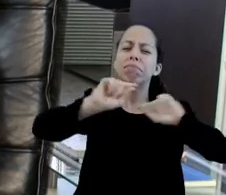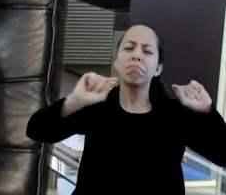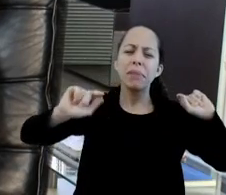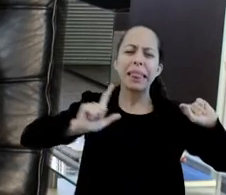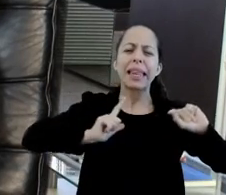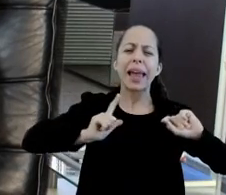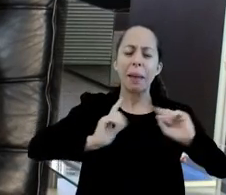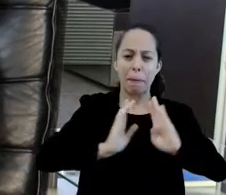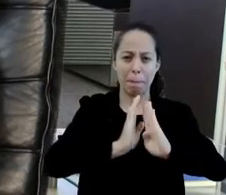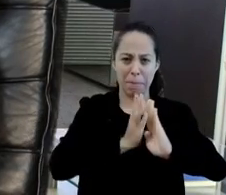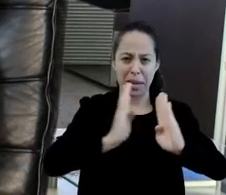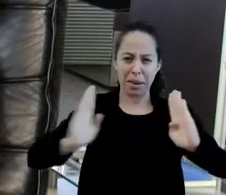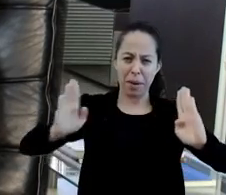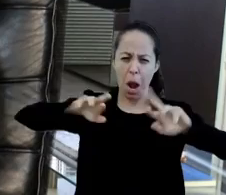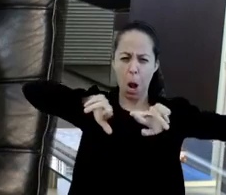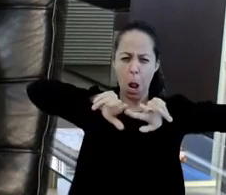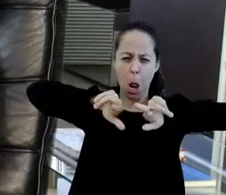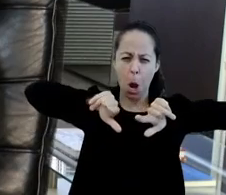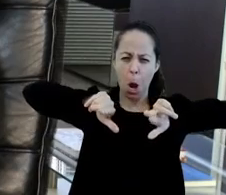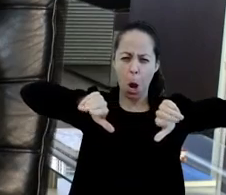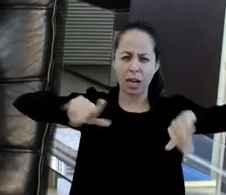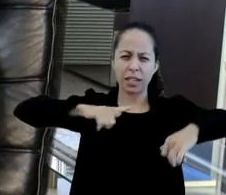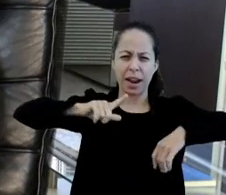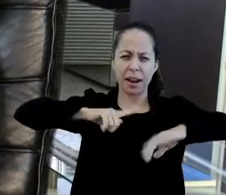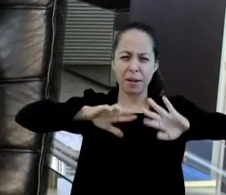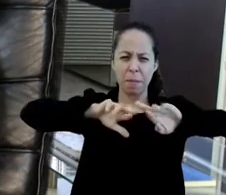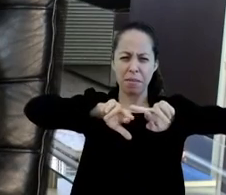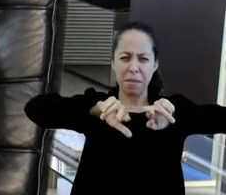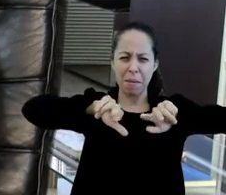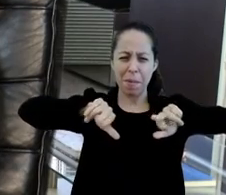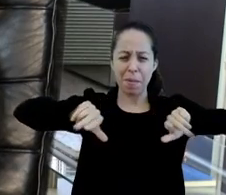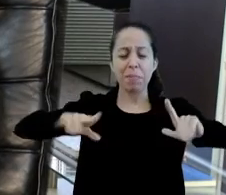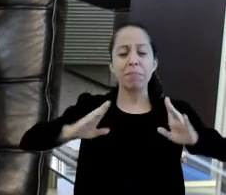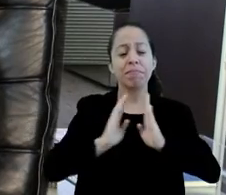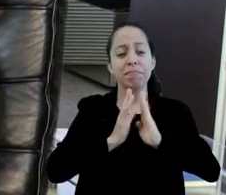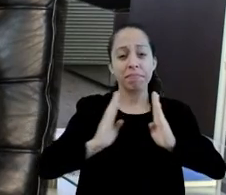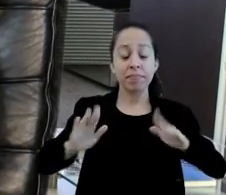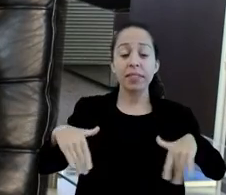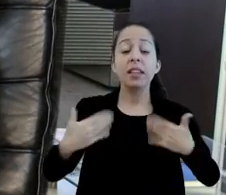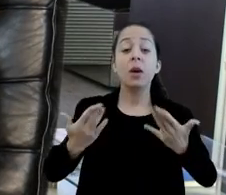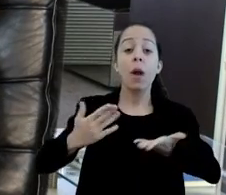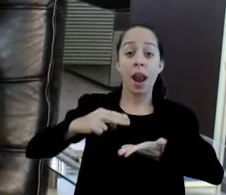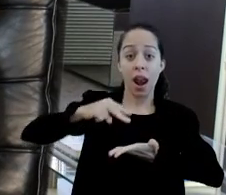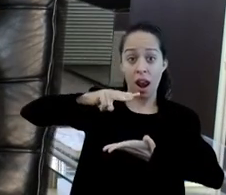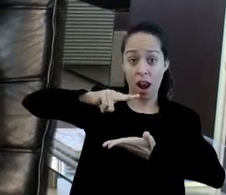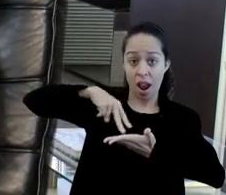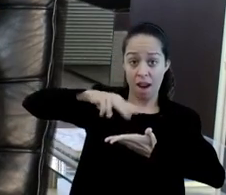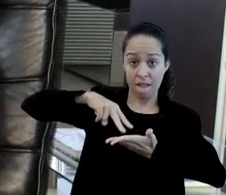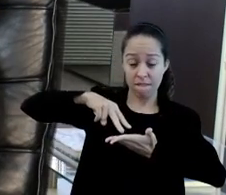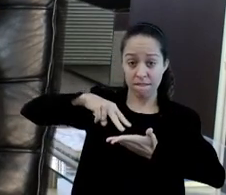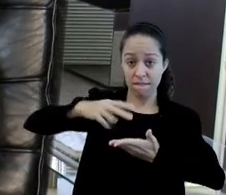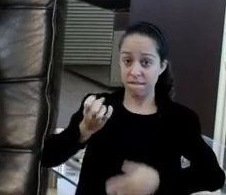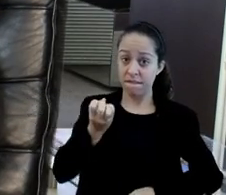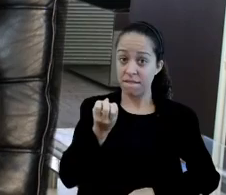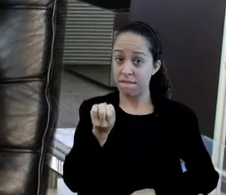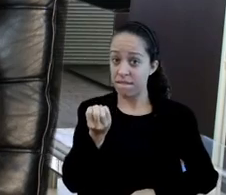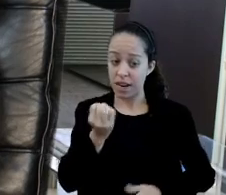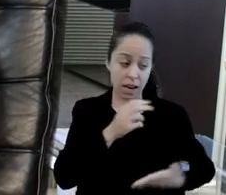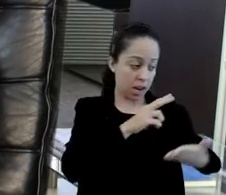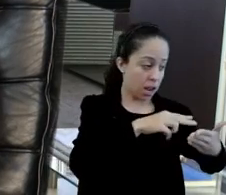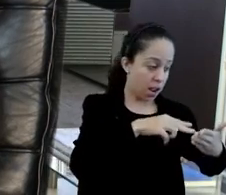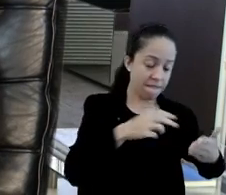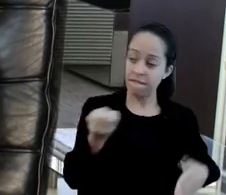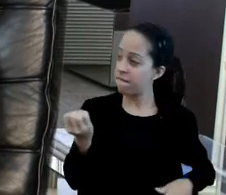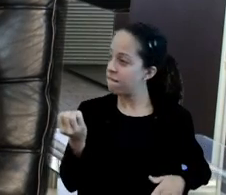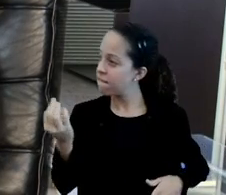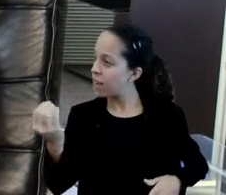estão lotadas de livros, né? Verdade. Então, leitura e viagem não tem como separar uma da outra. E é